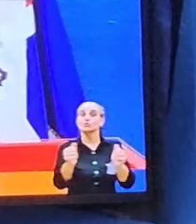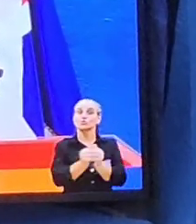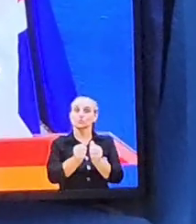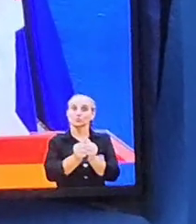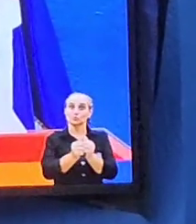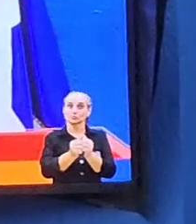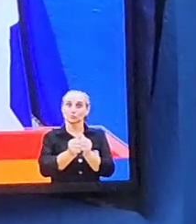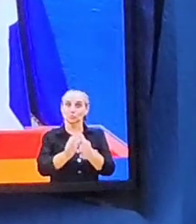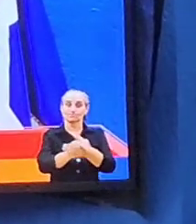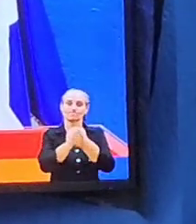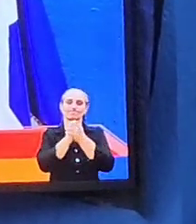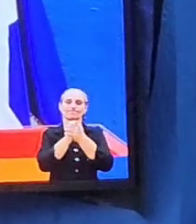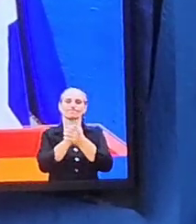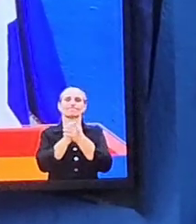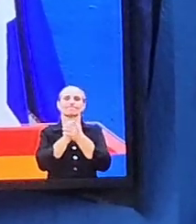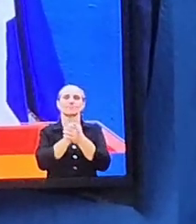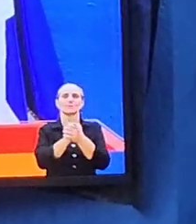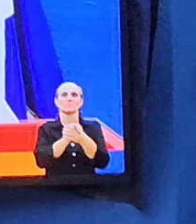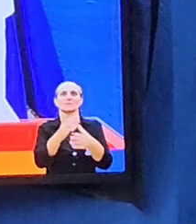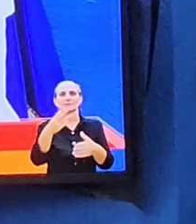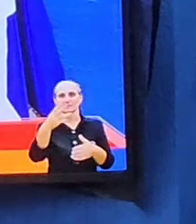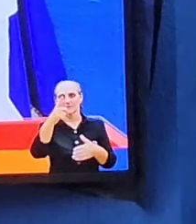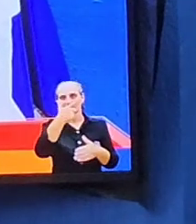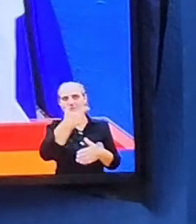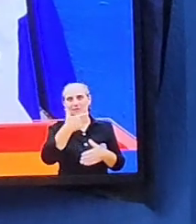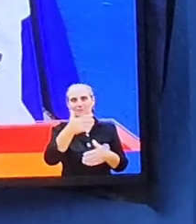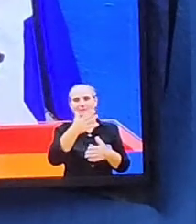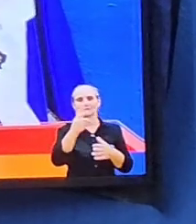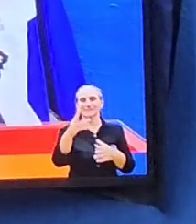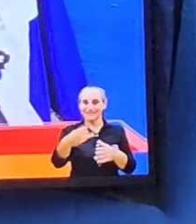de mãos dadas para uma Três Lagoas melhor.